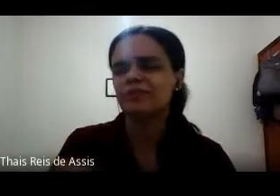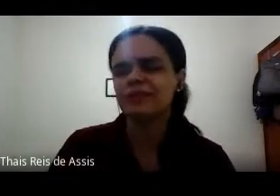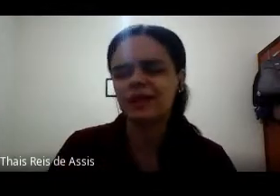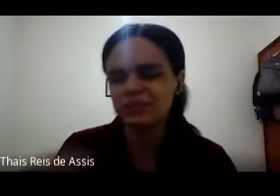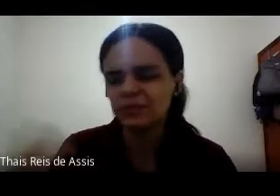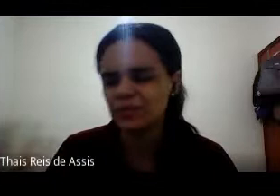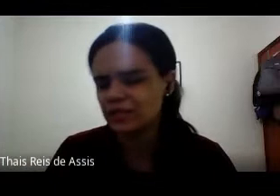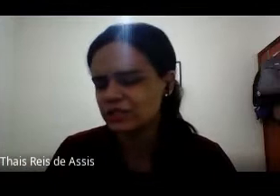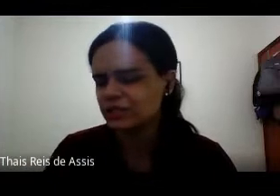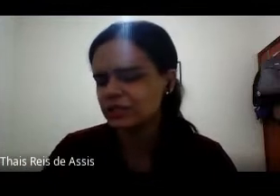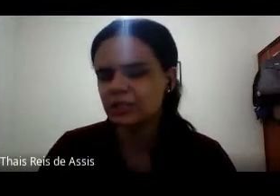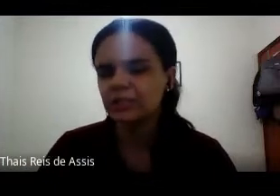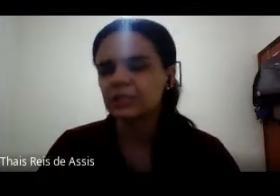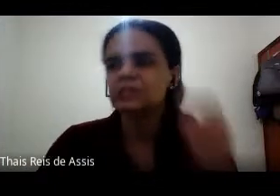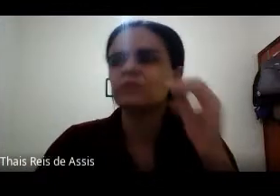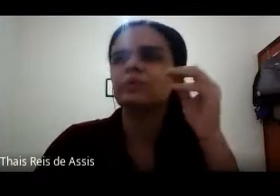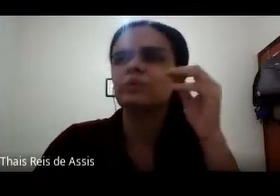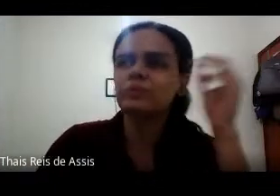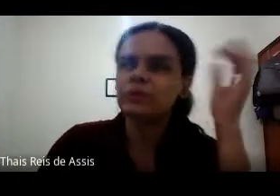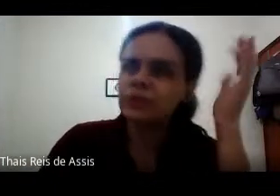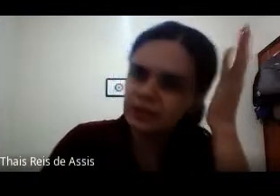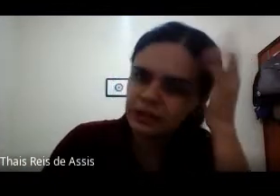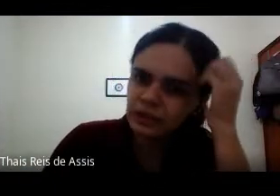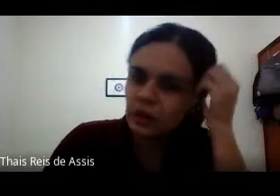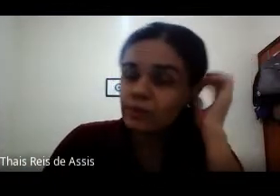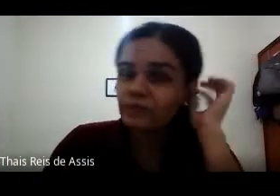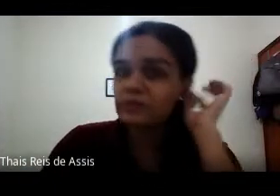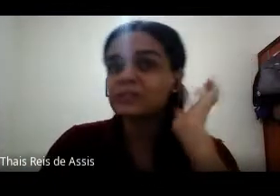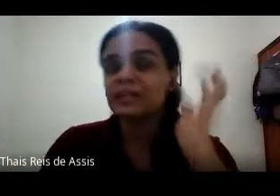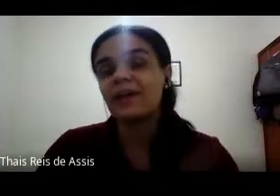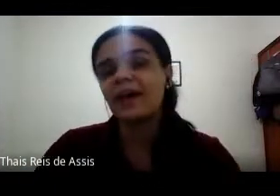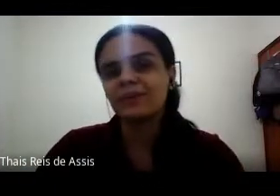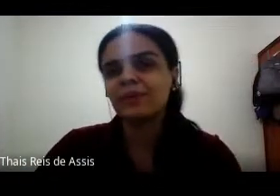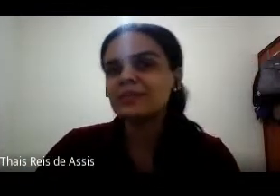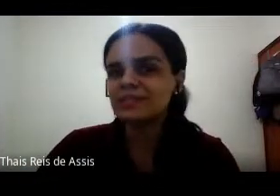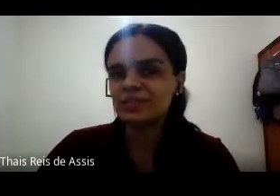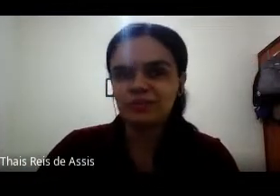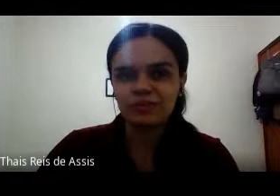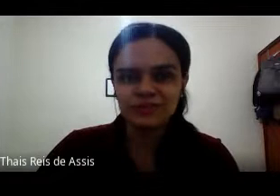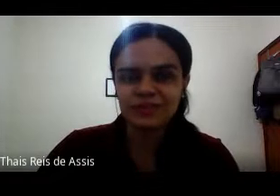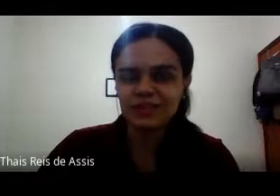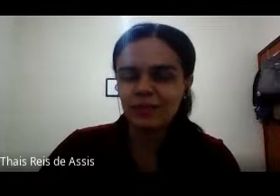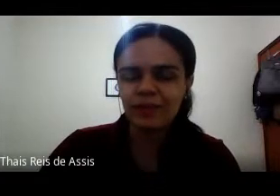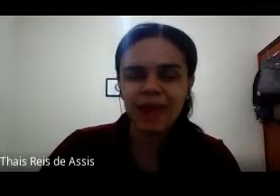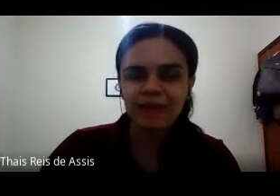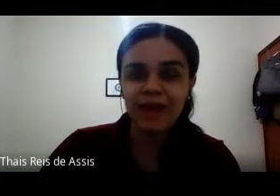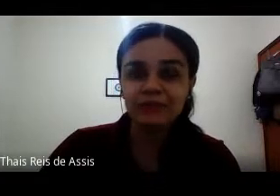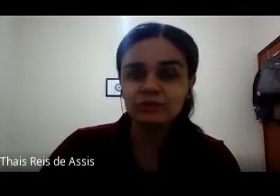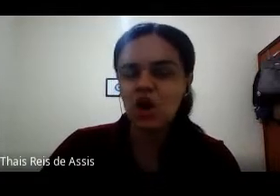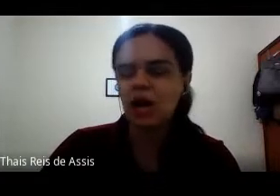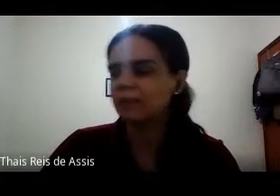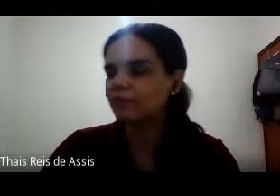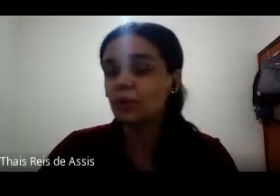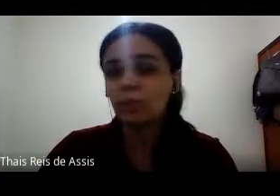sobre variedade linguística, sobre tudo que o professor escreve errado. Quantas vezes você já viu o professor escrever qualquer palavra errada,